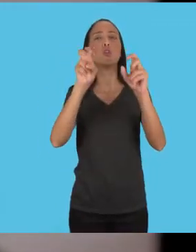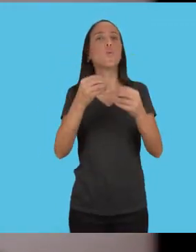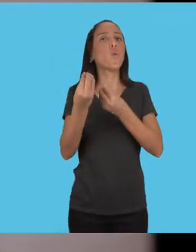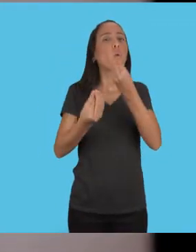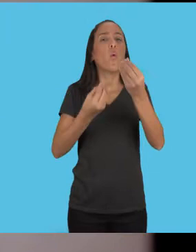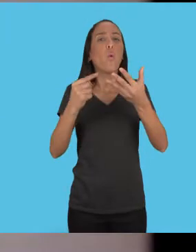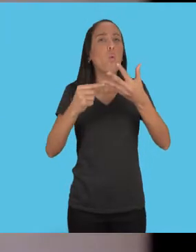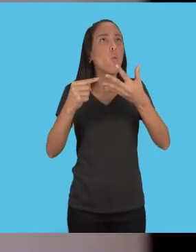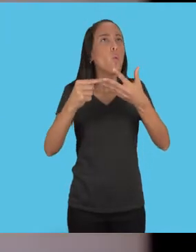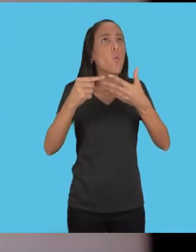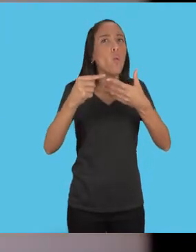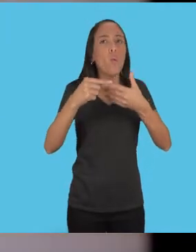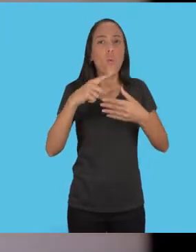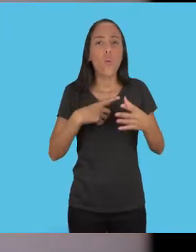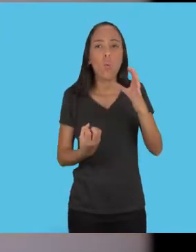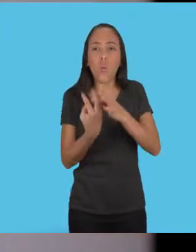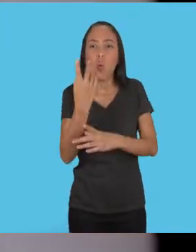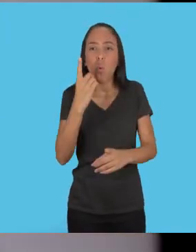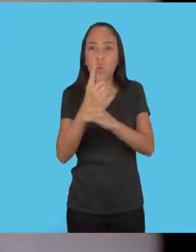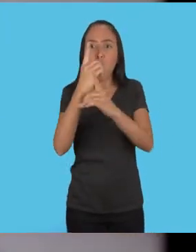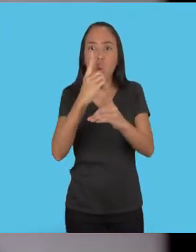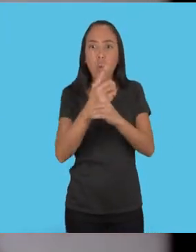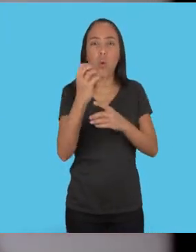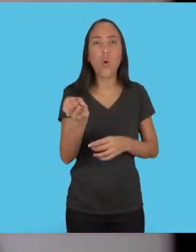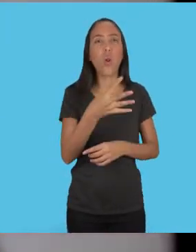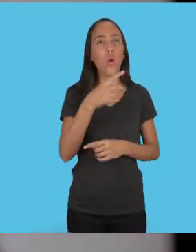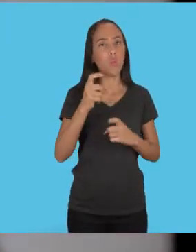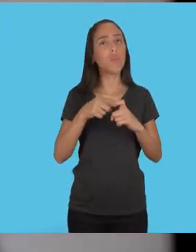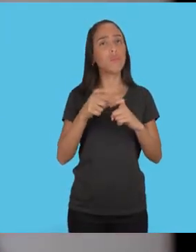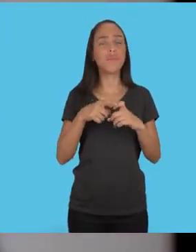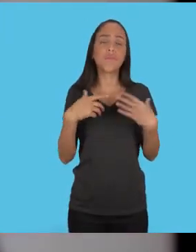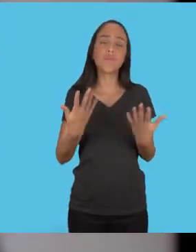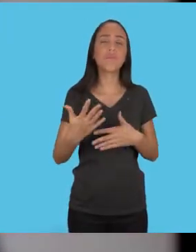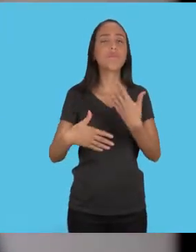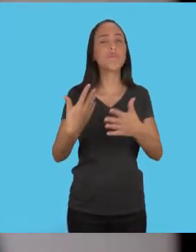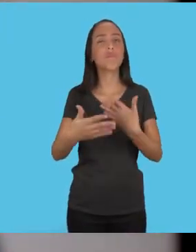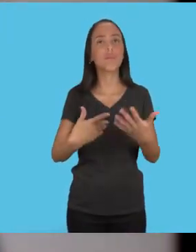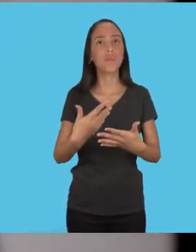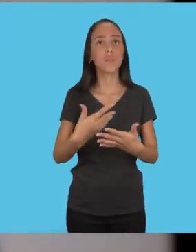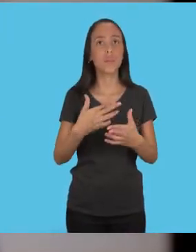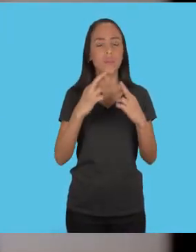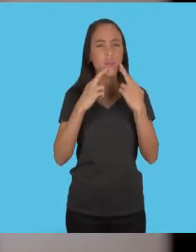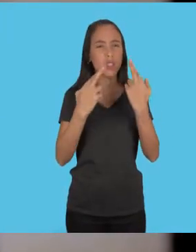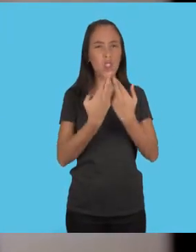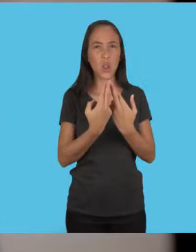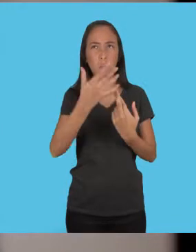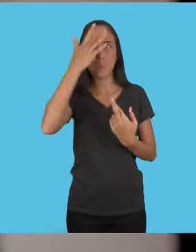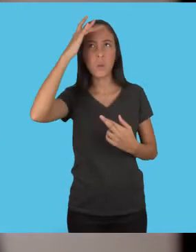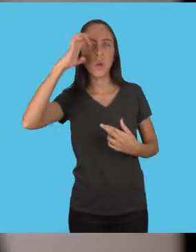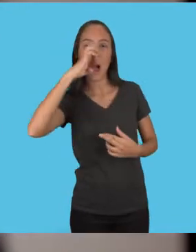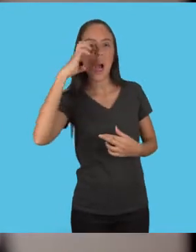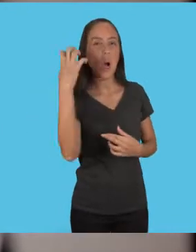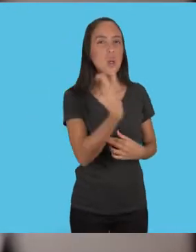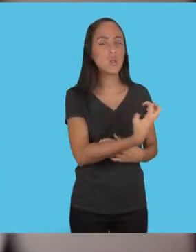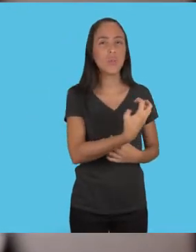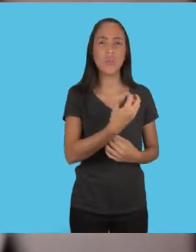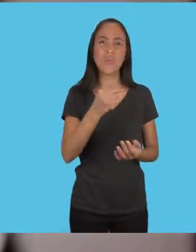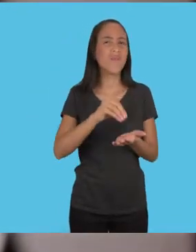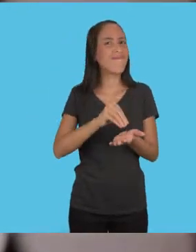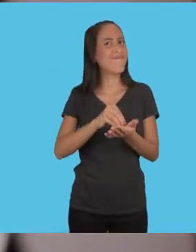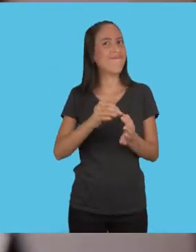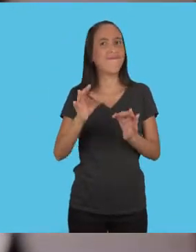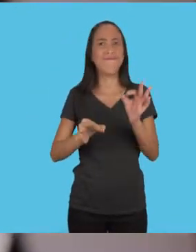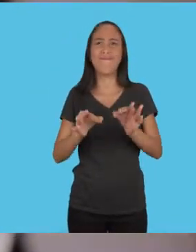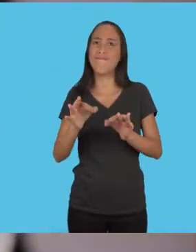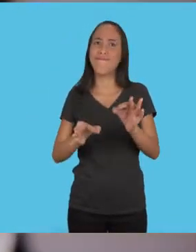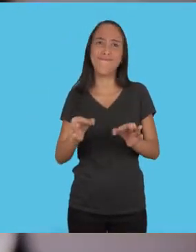medicina. Mais tarde, essas nossas reuniões vão ser acusadas injustamente, absolutamente injustamente, não